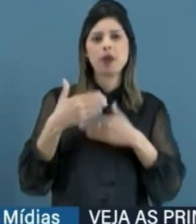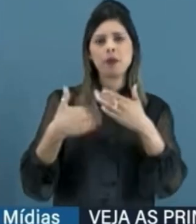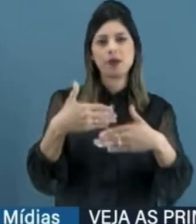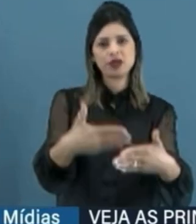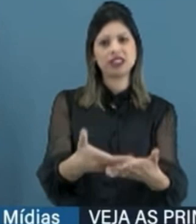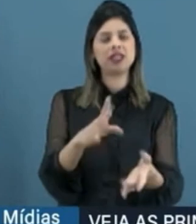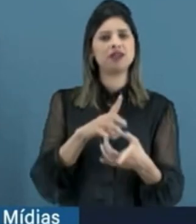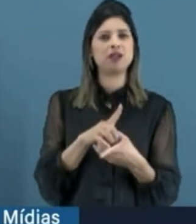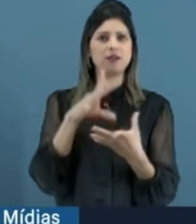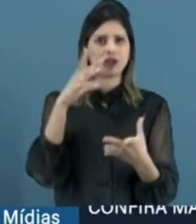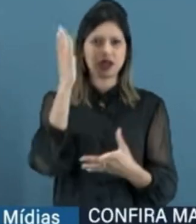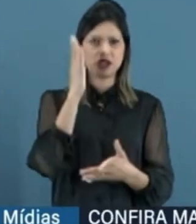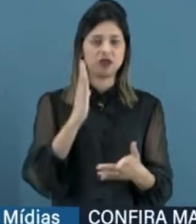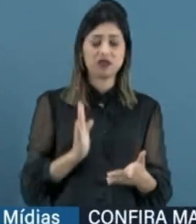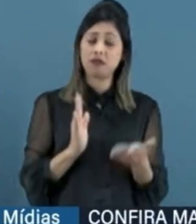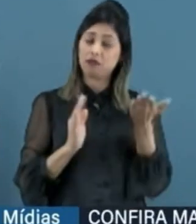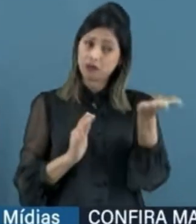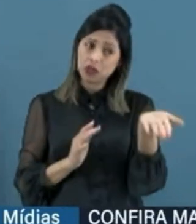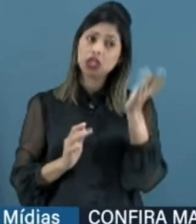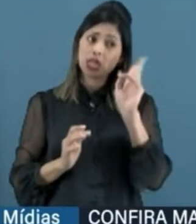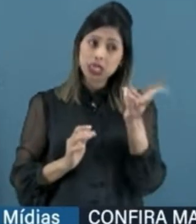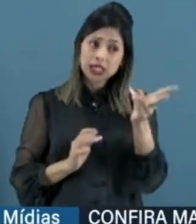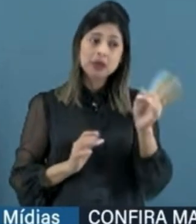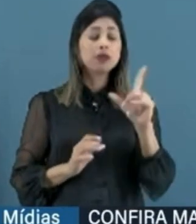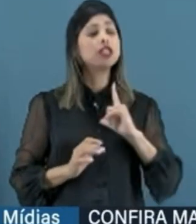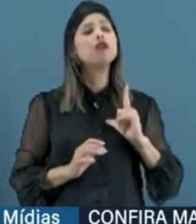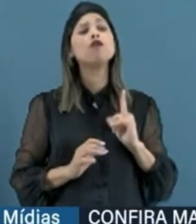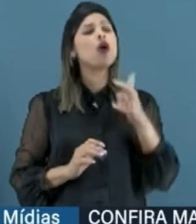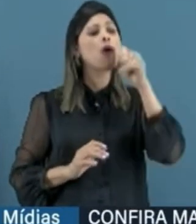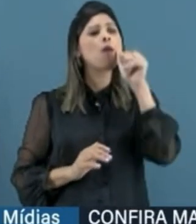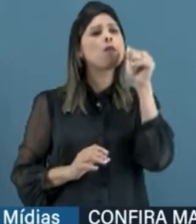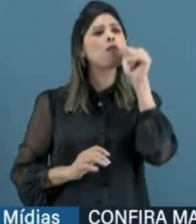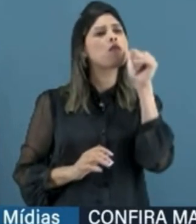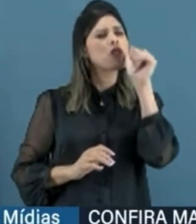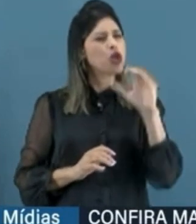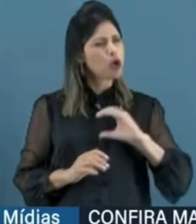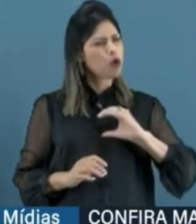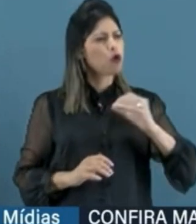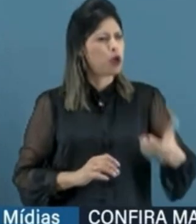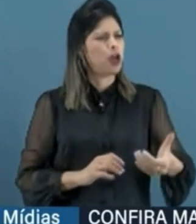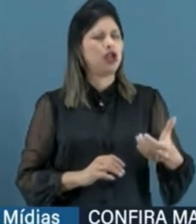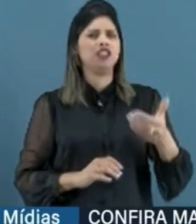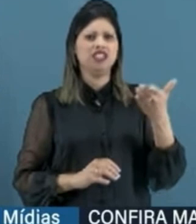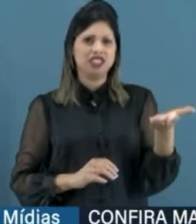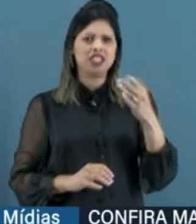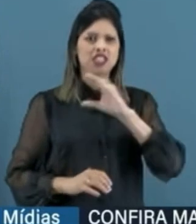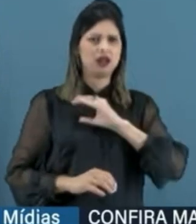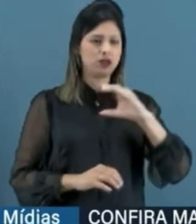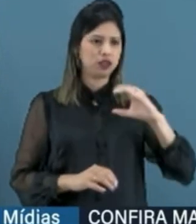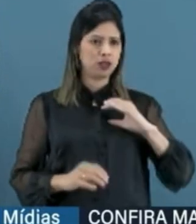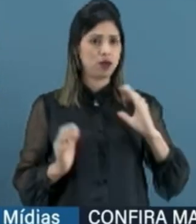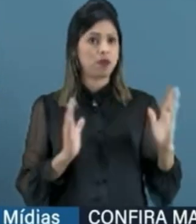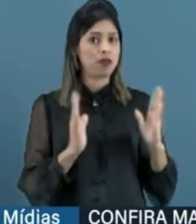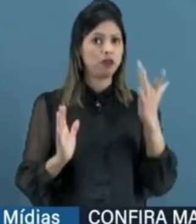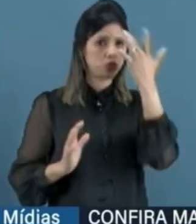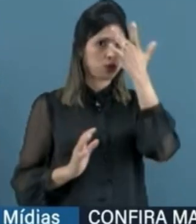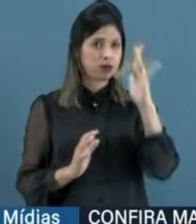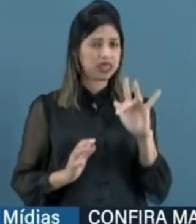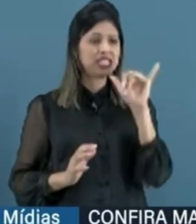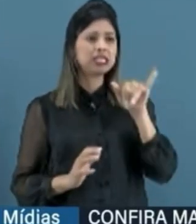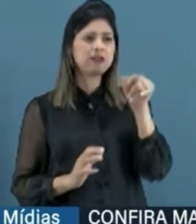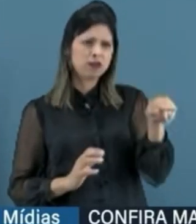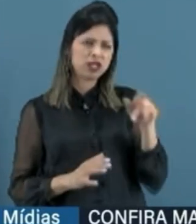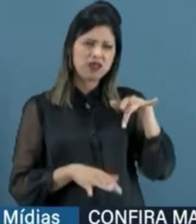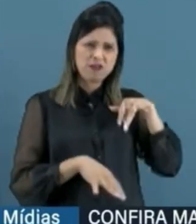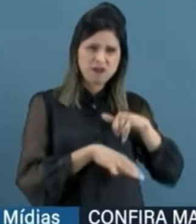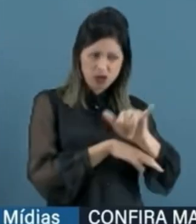democrático brasileiro. Vossa Excelência foi vanguarda como mulher dentro desta comissão. Não sei se em alguma sessão Vossa Excelência faltou,